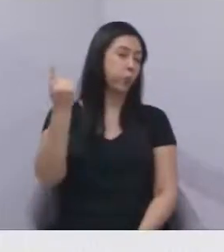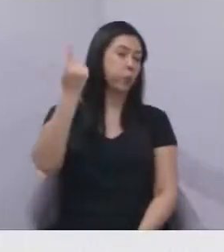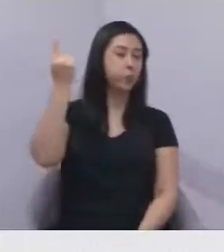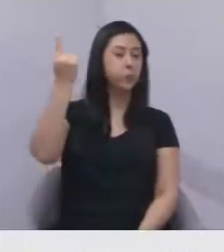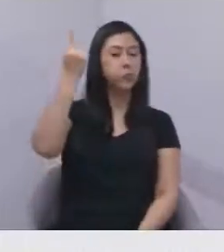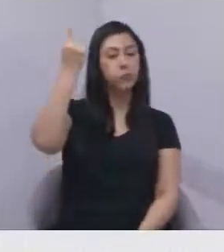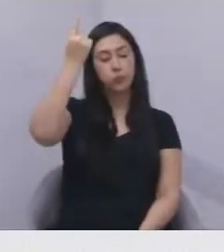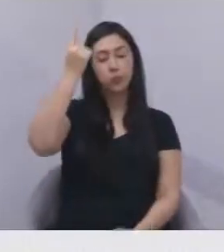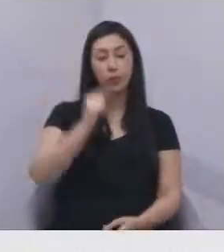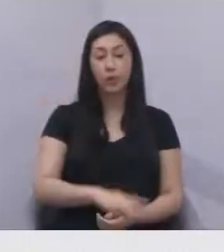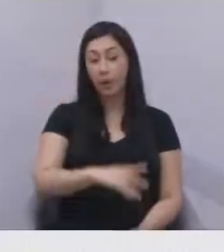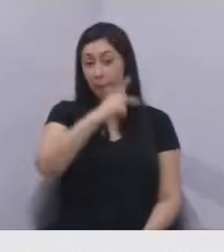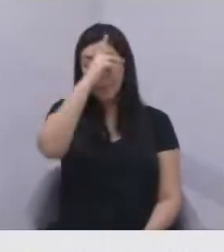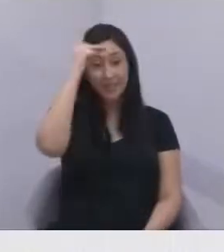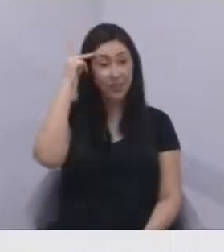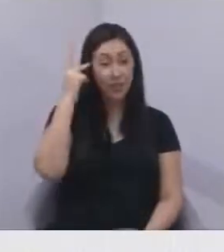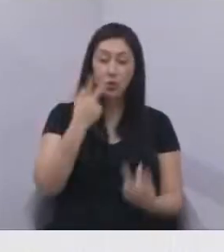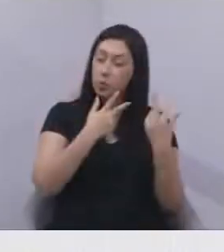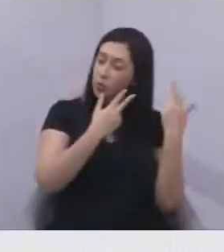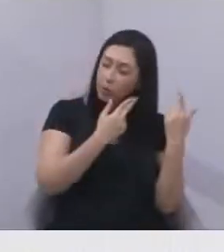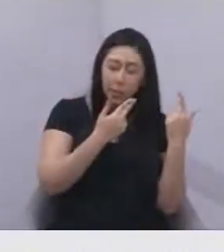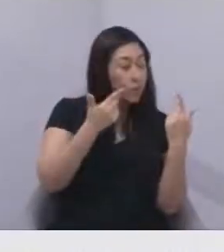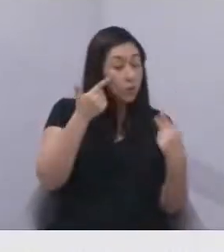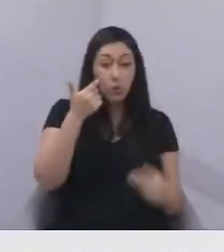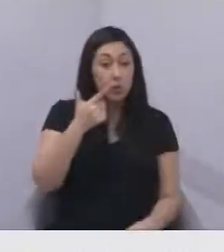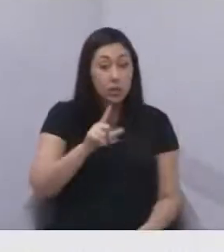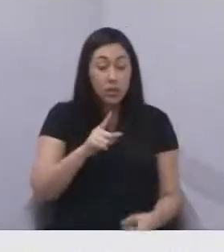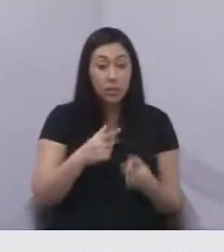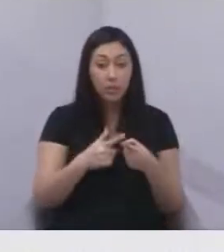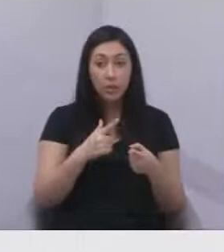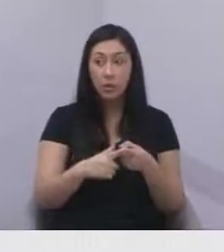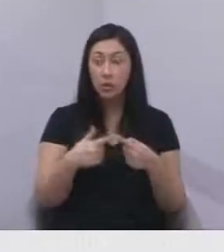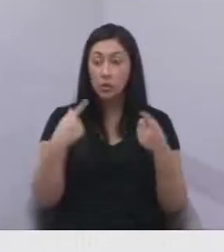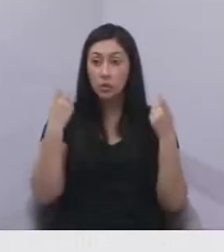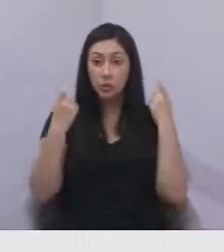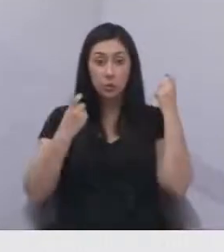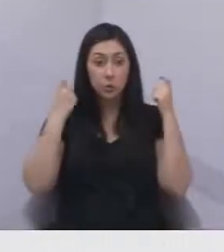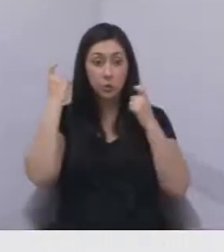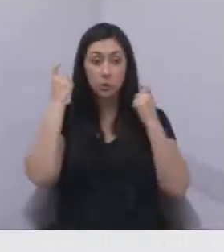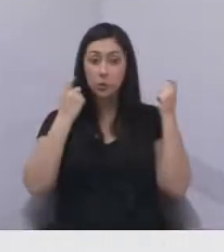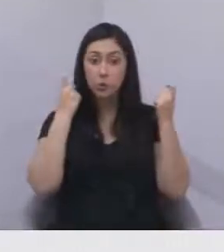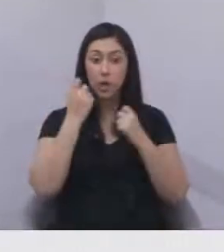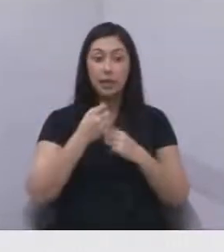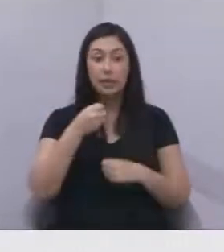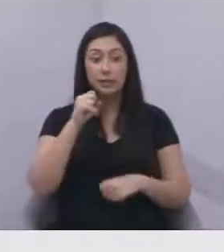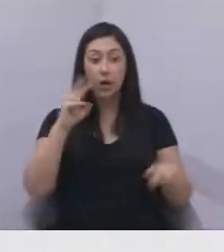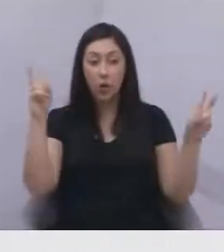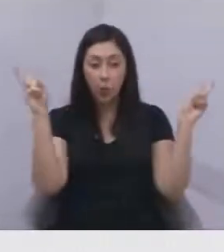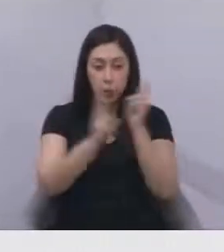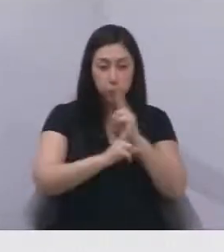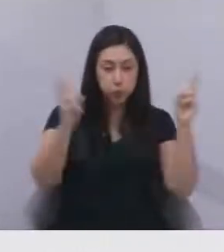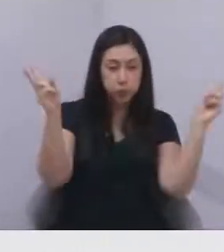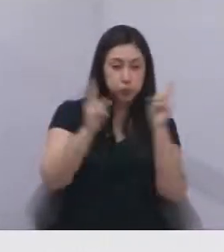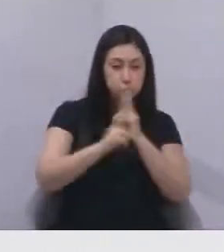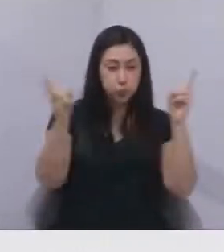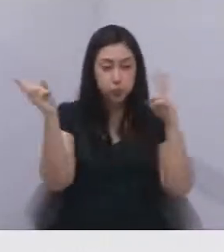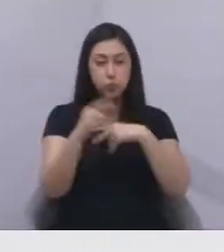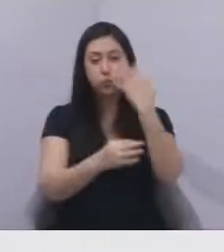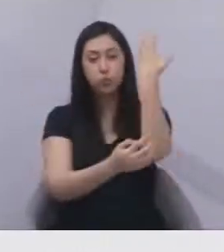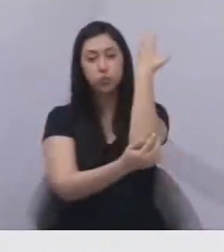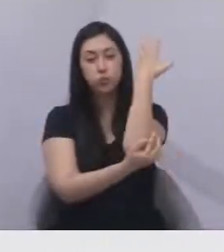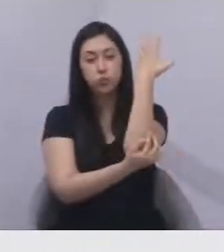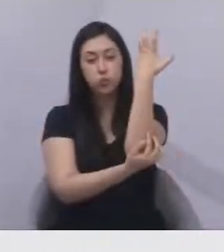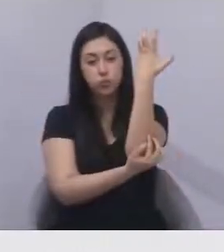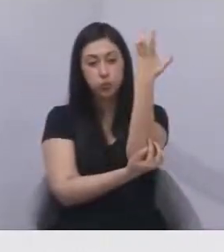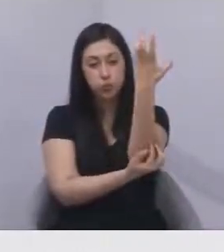Os moradores não dormiam mais à noite de pensar que o vento poderia derrubar esse eucalipto em cima das